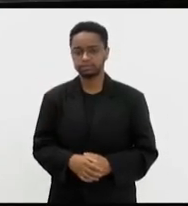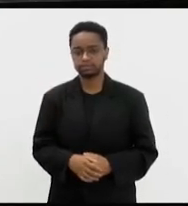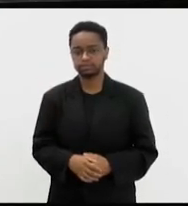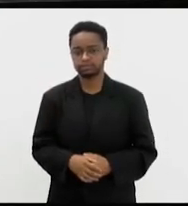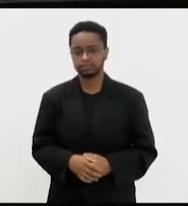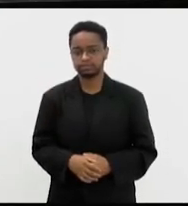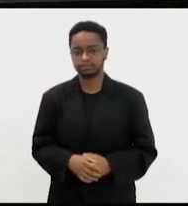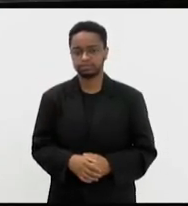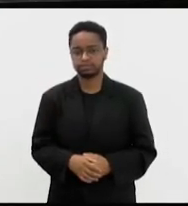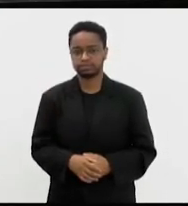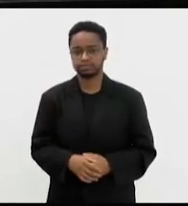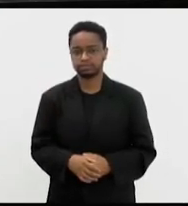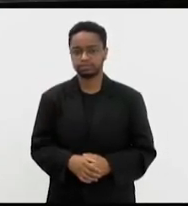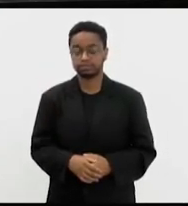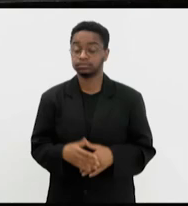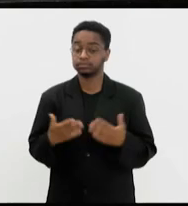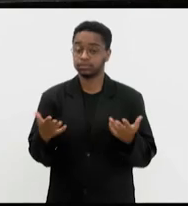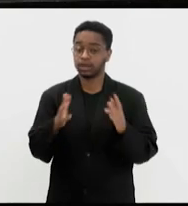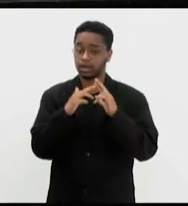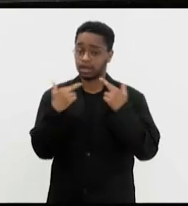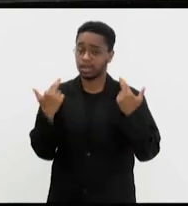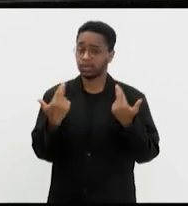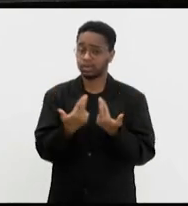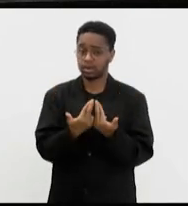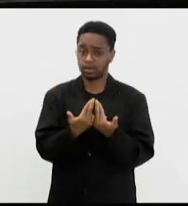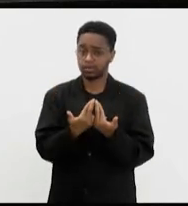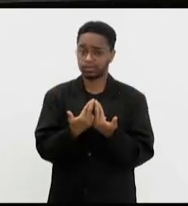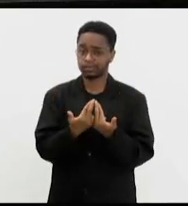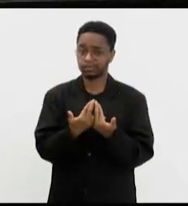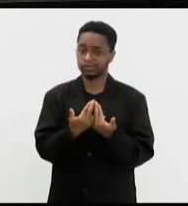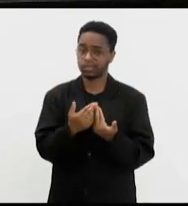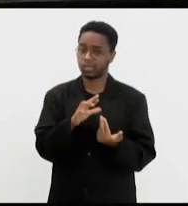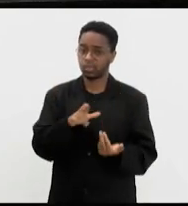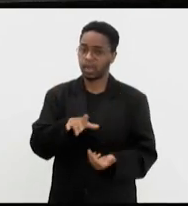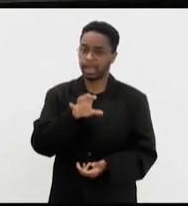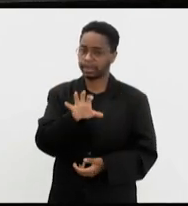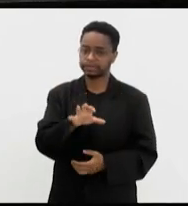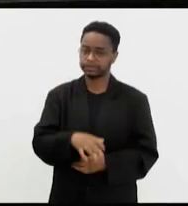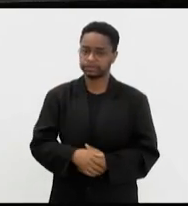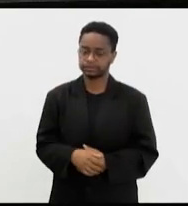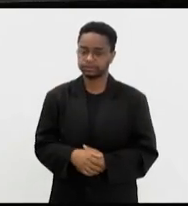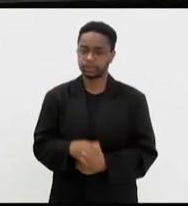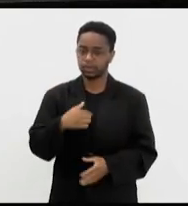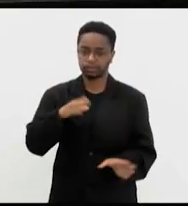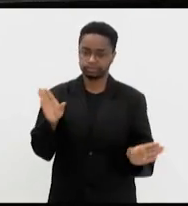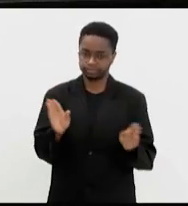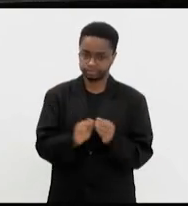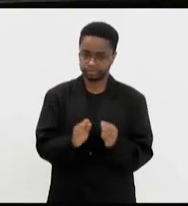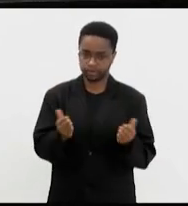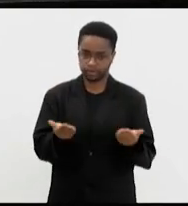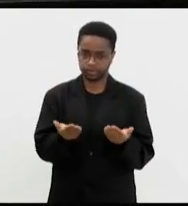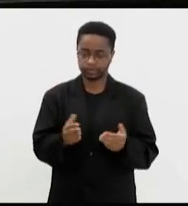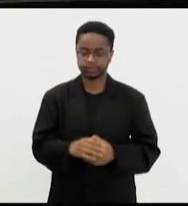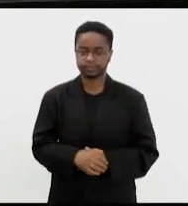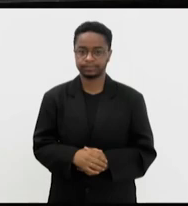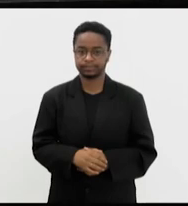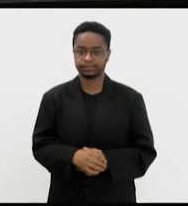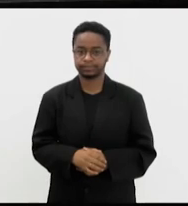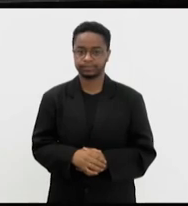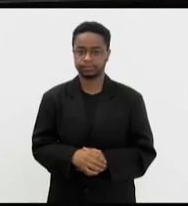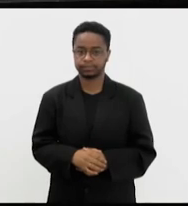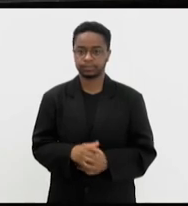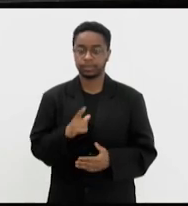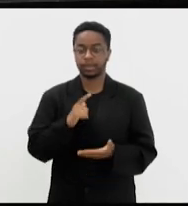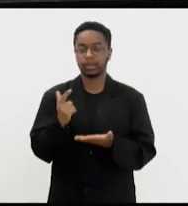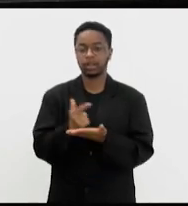Zenha e essa reunião passou longe disso para concluir tem um